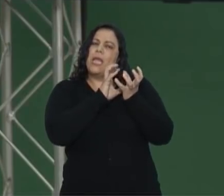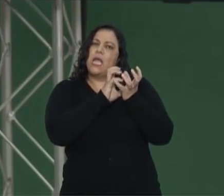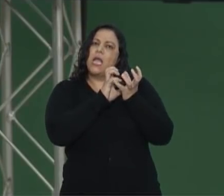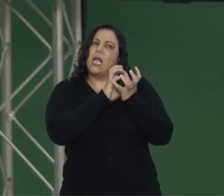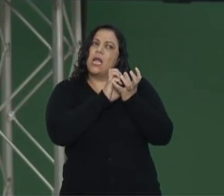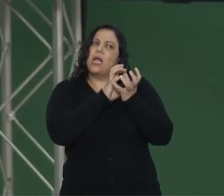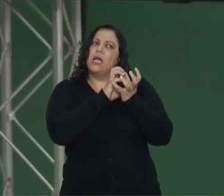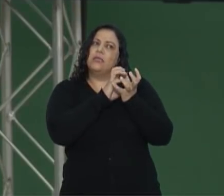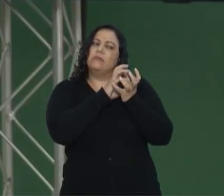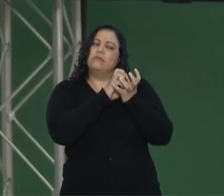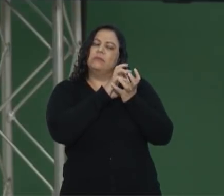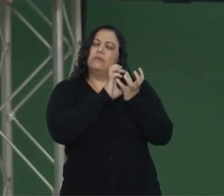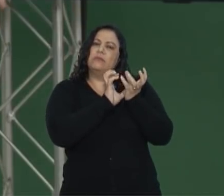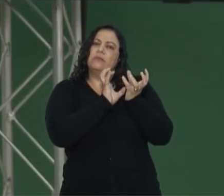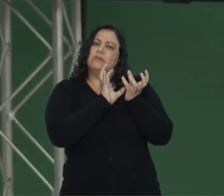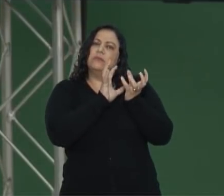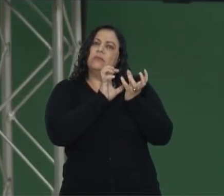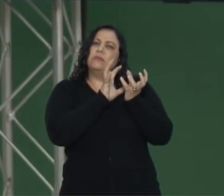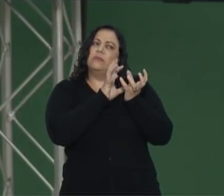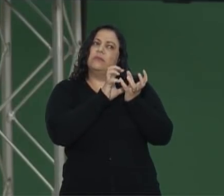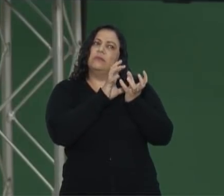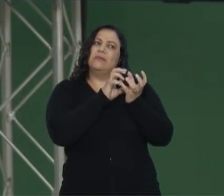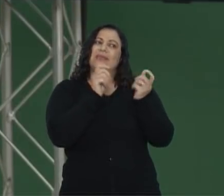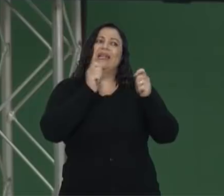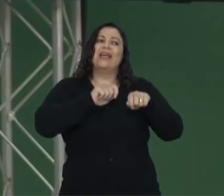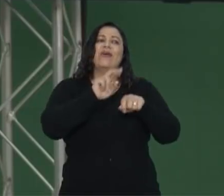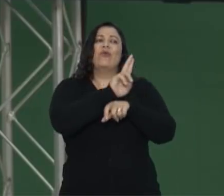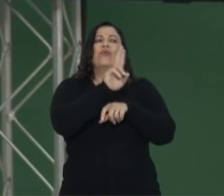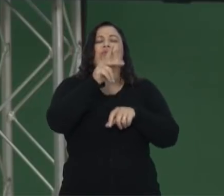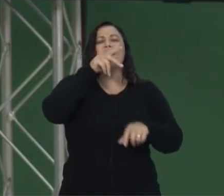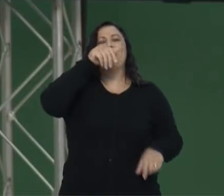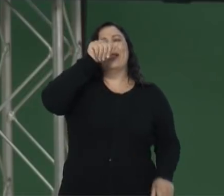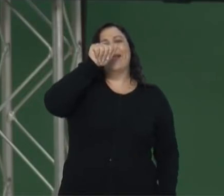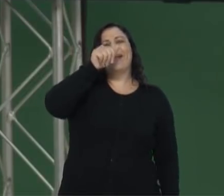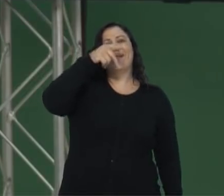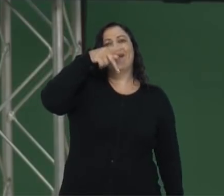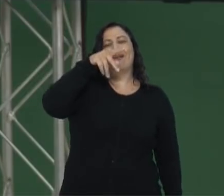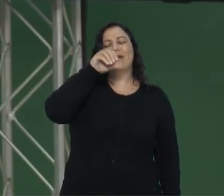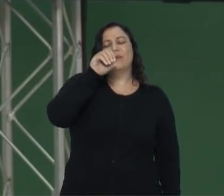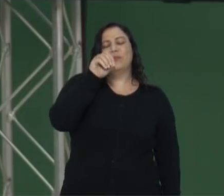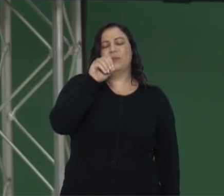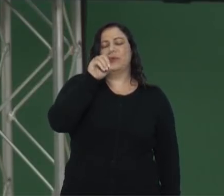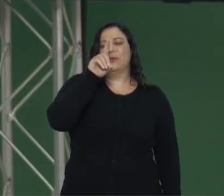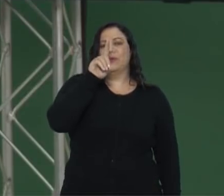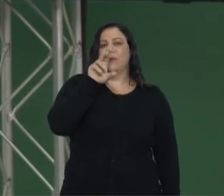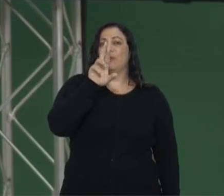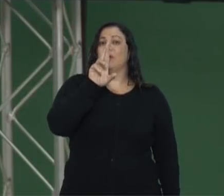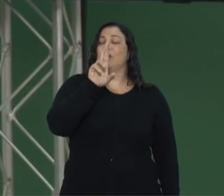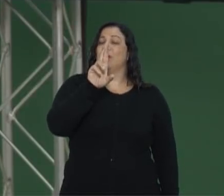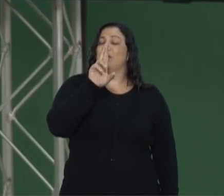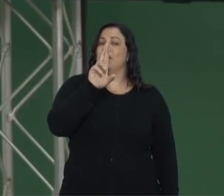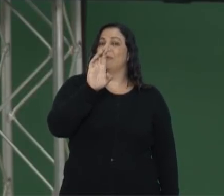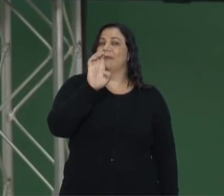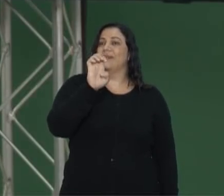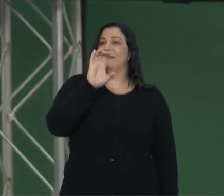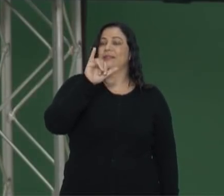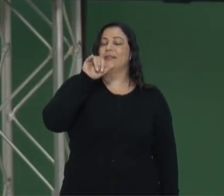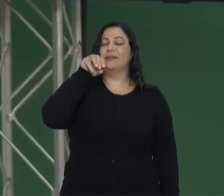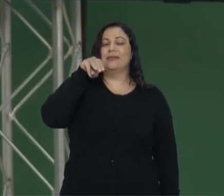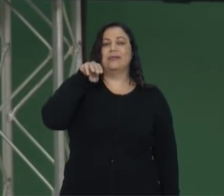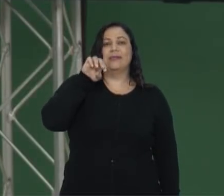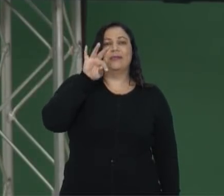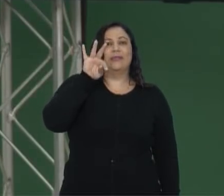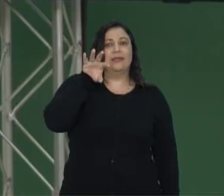Este processo é o apodrecimento. Então, esses bolores, né, esses fungos,